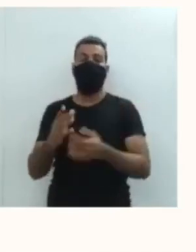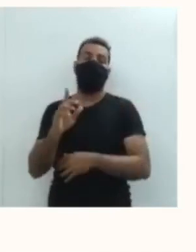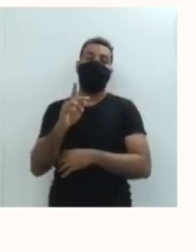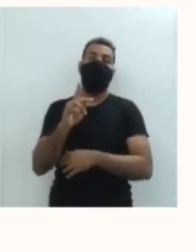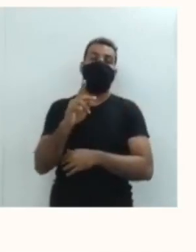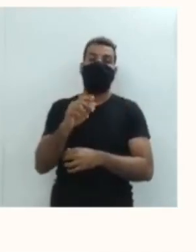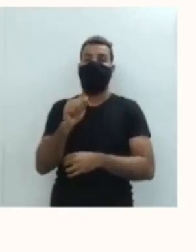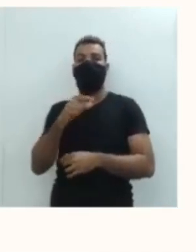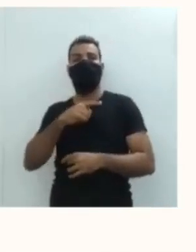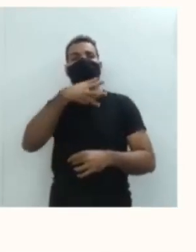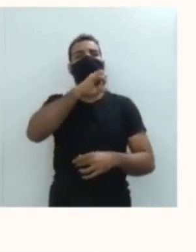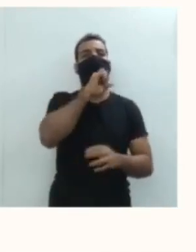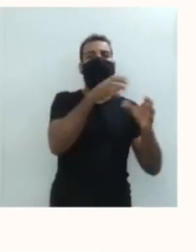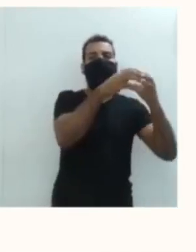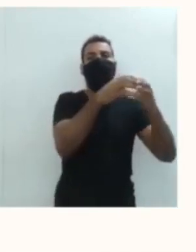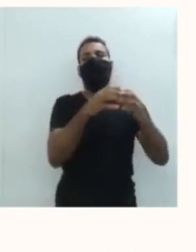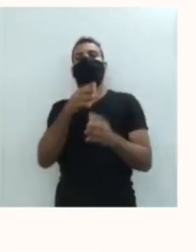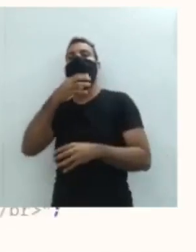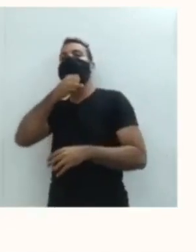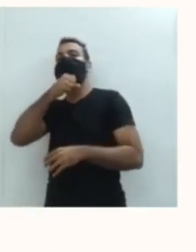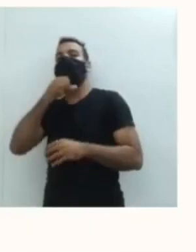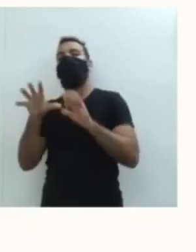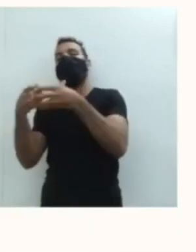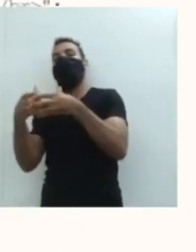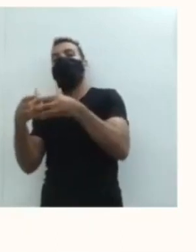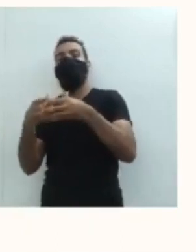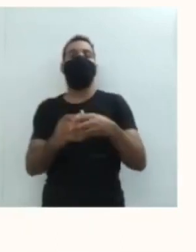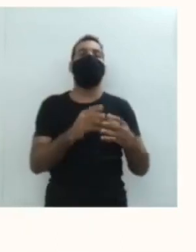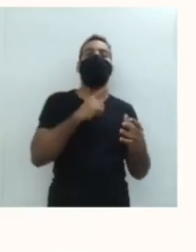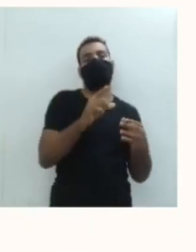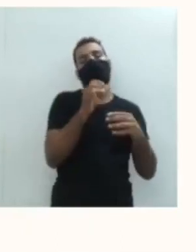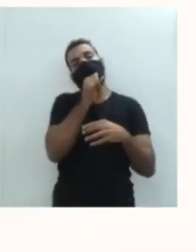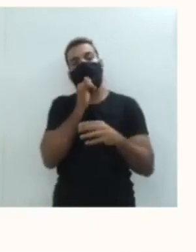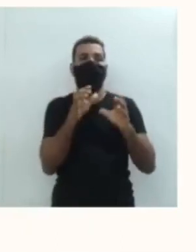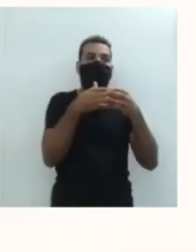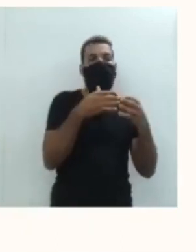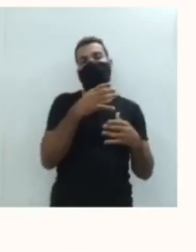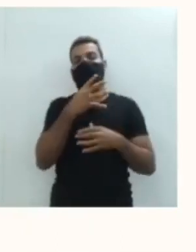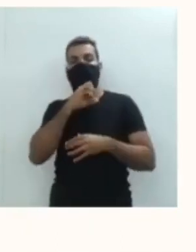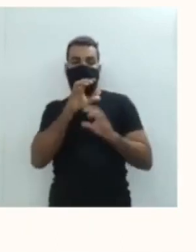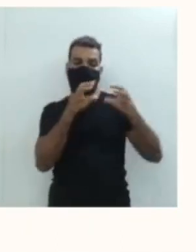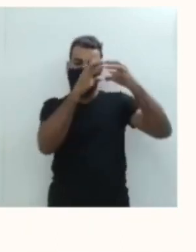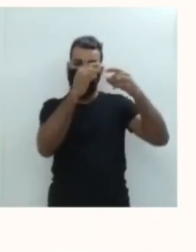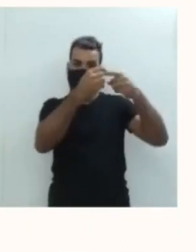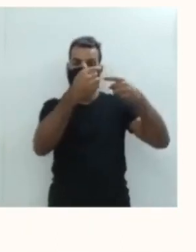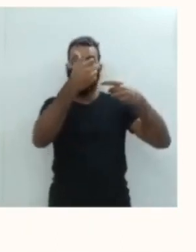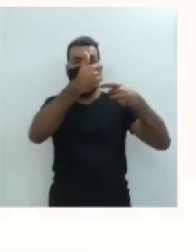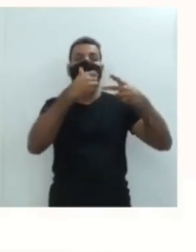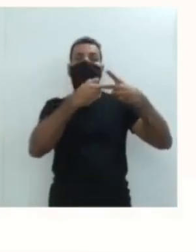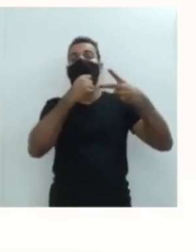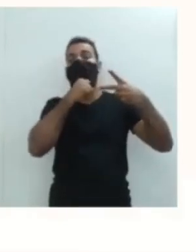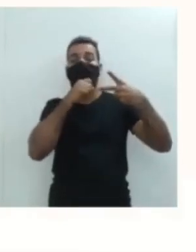pai e da sua classe avô e qual é a diferença da nossa classe para promocional porque ela tá praticando aqui o